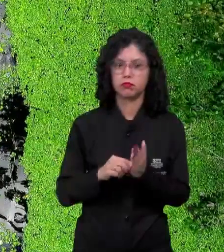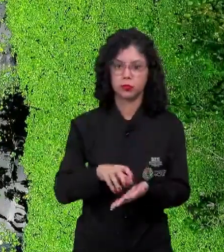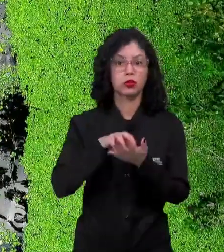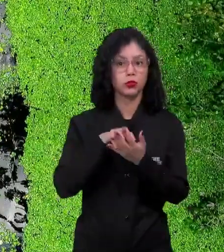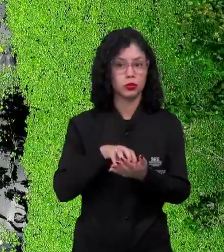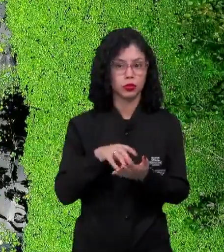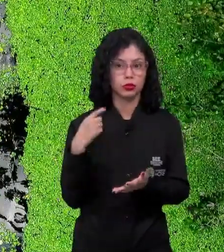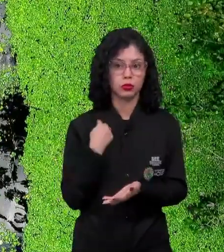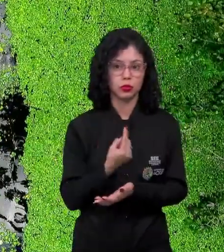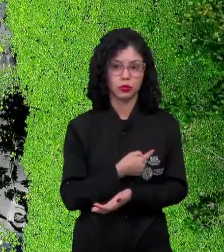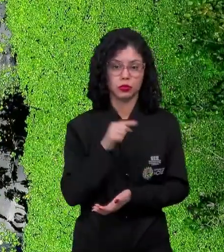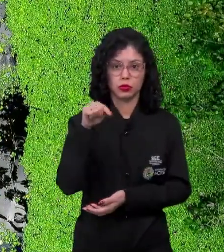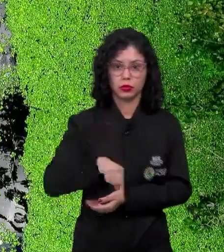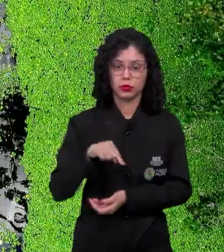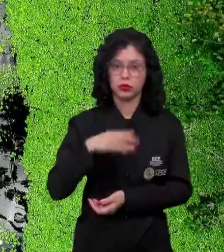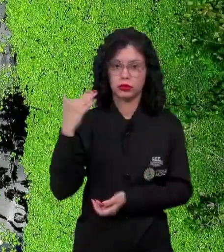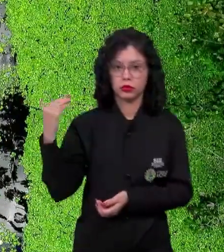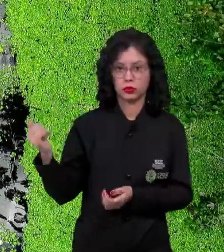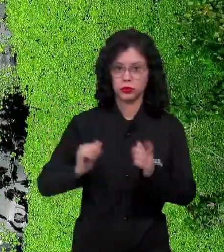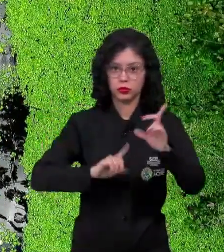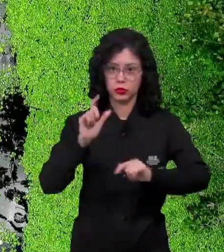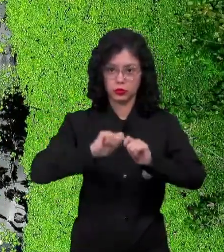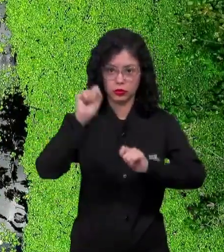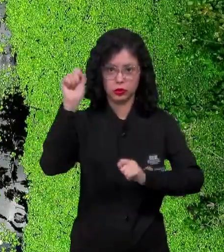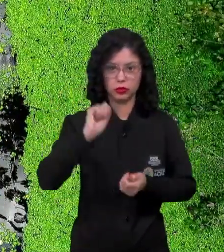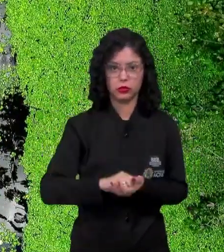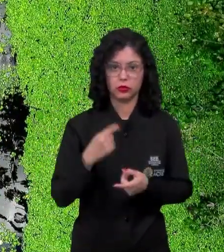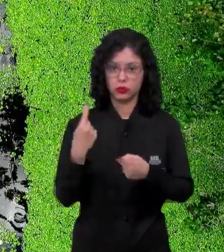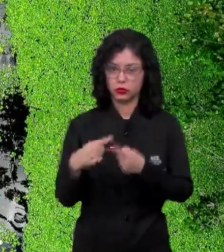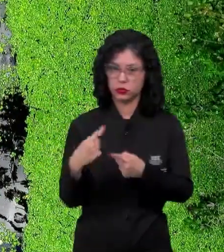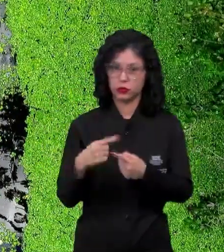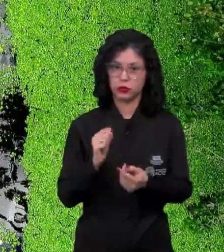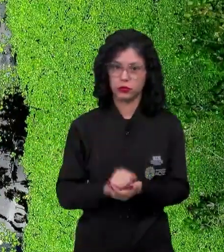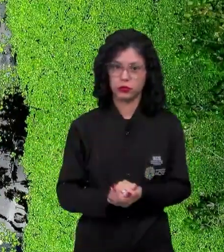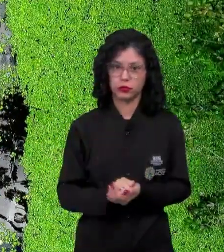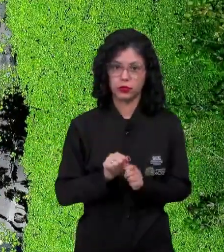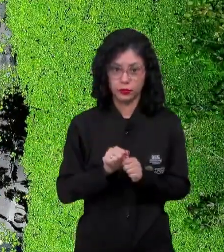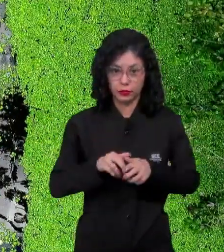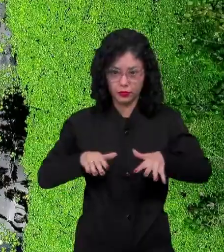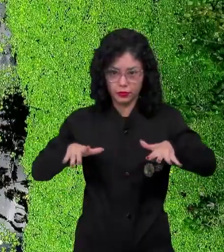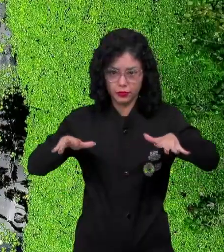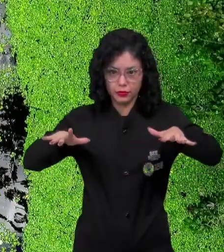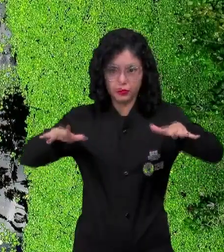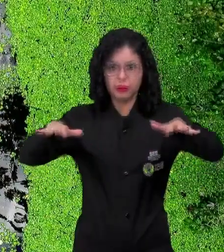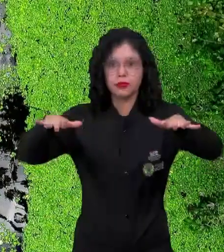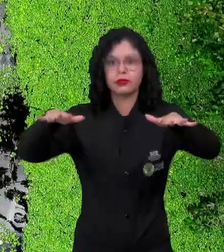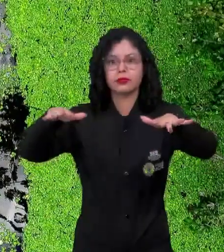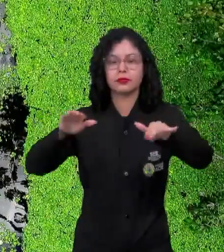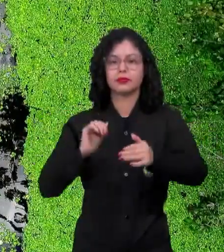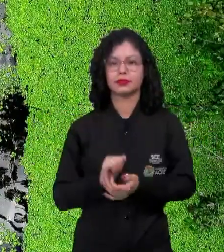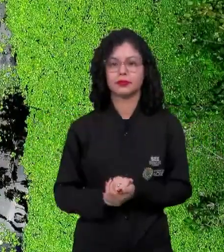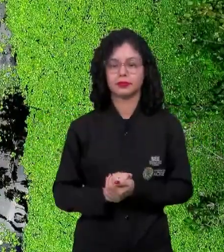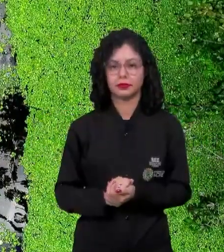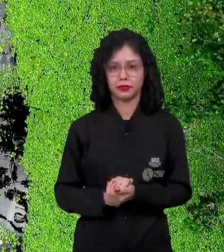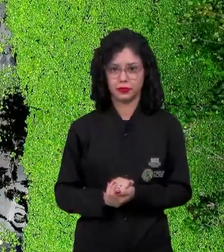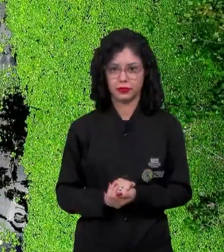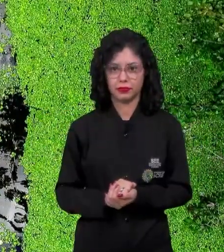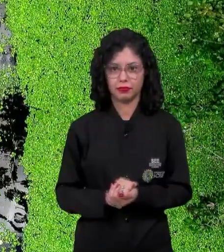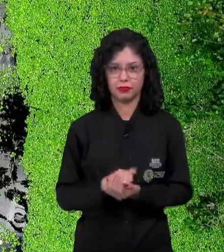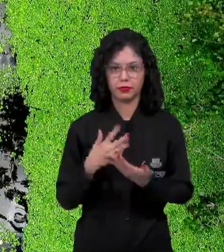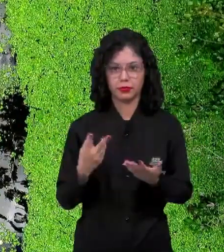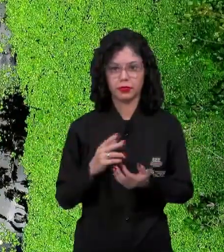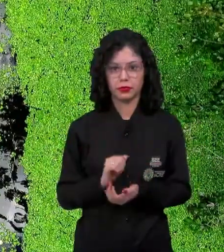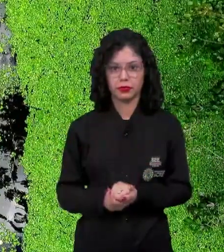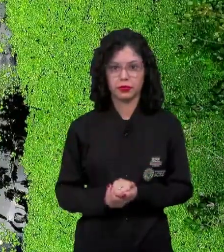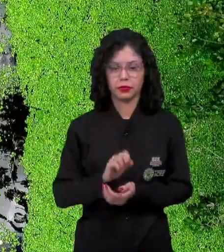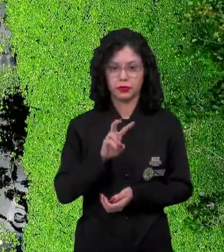turísticos muito famoso do nosso estado, principalmente por conta desse tapete que se torna nele com